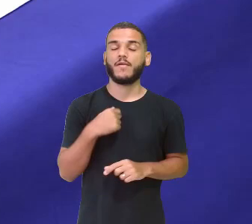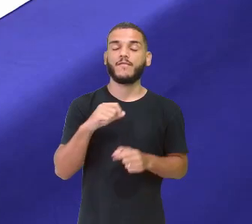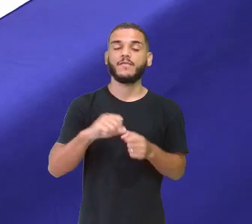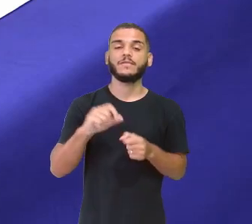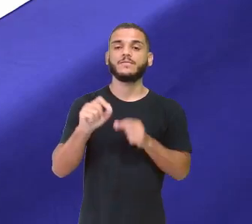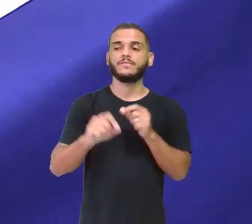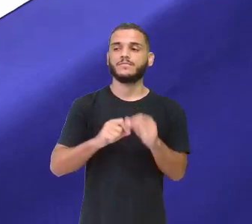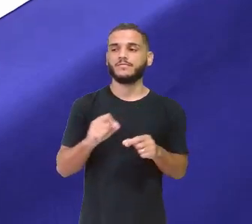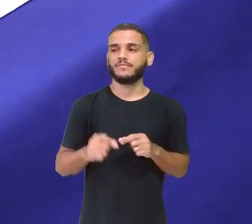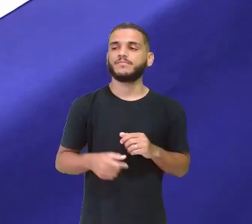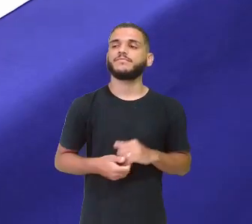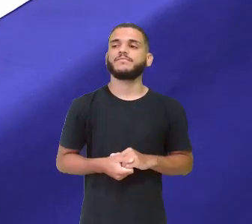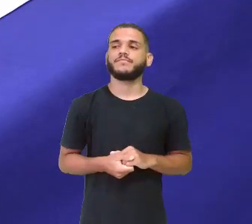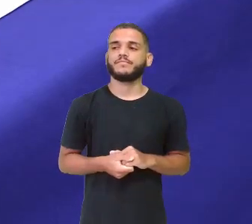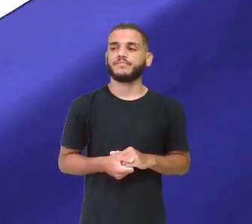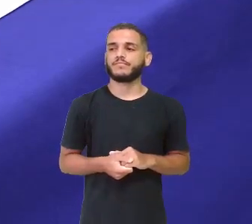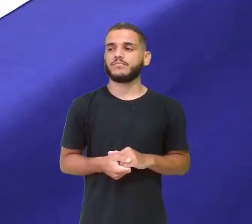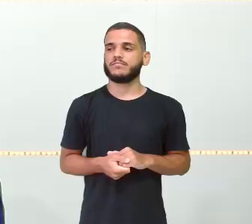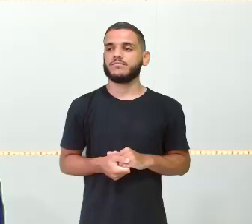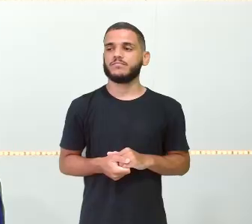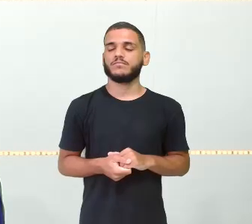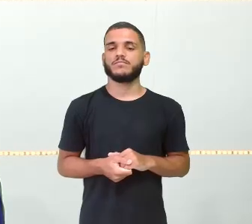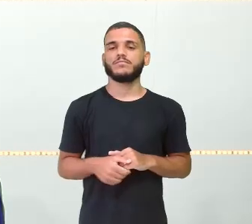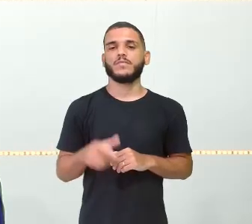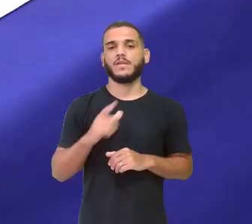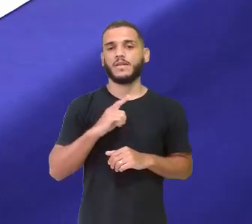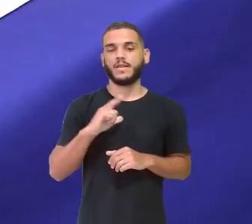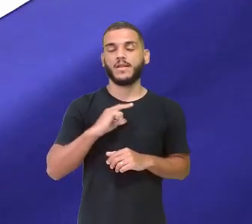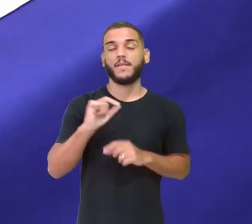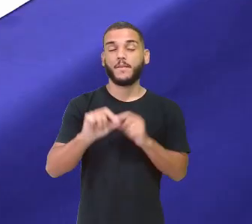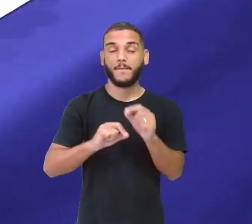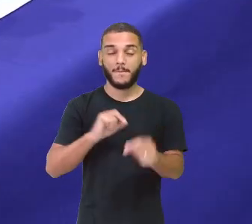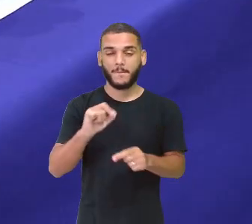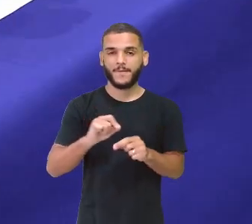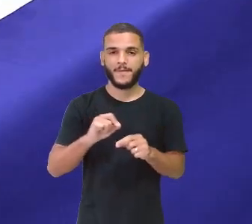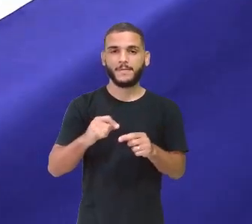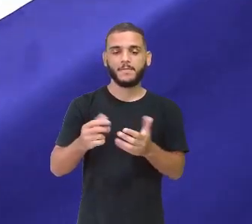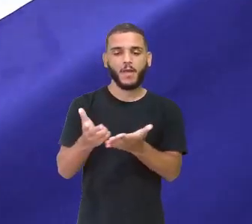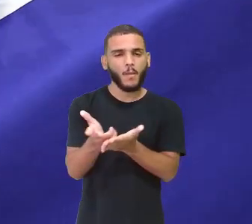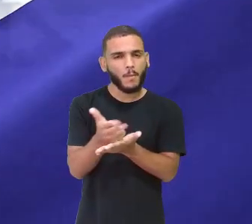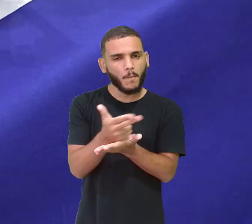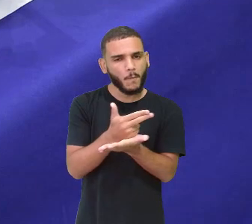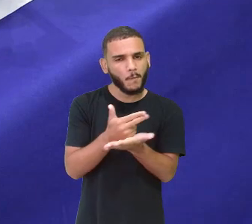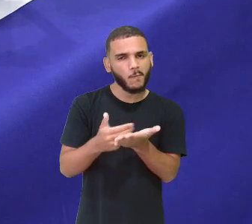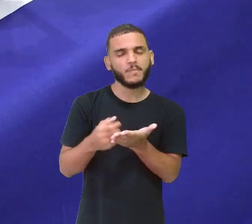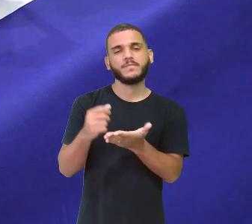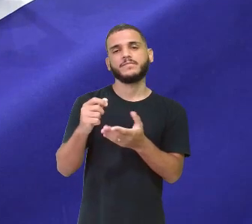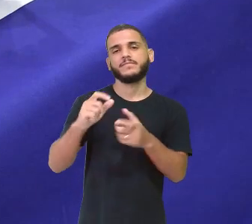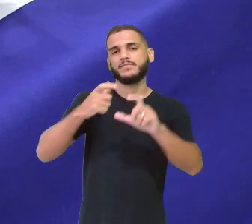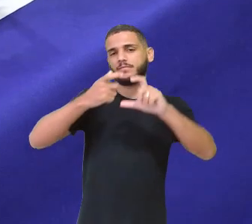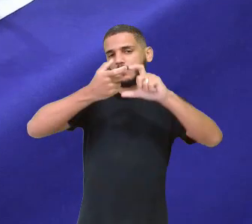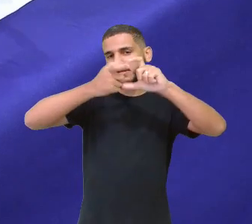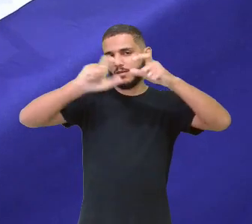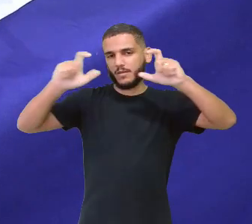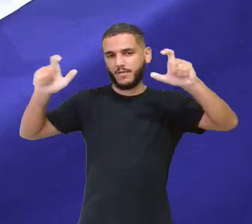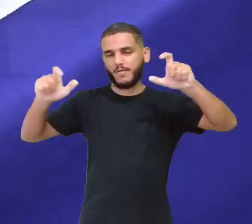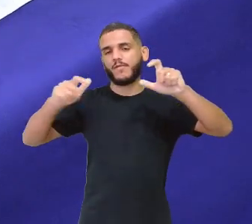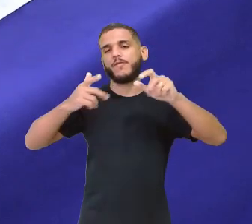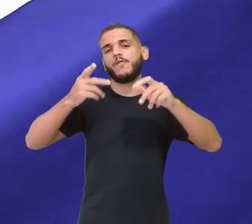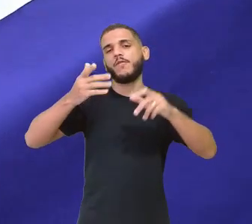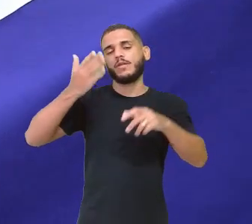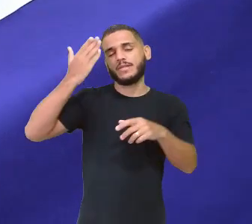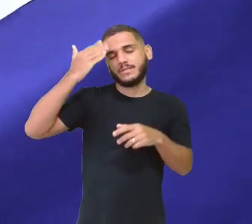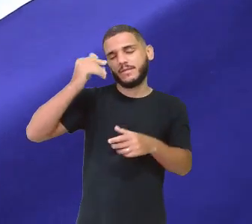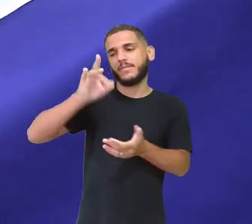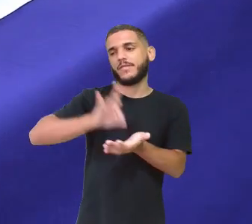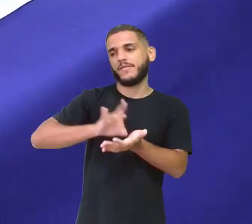ó, eu vou fazer o contorno dessa figura para a gente ter a certeza